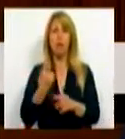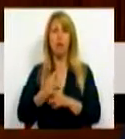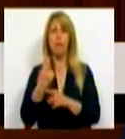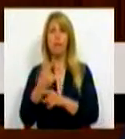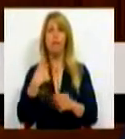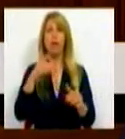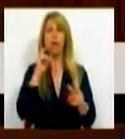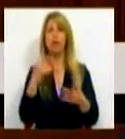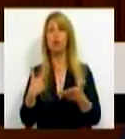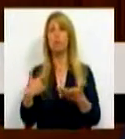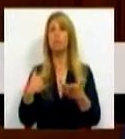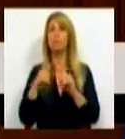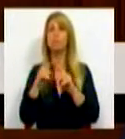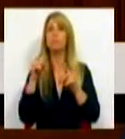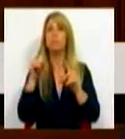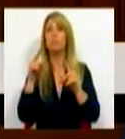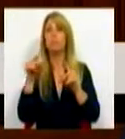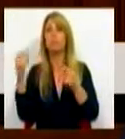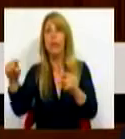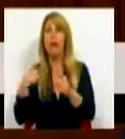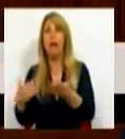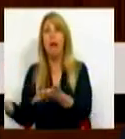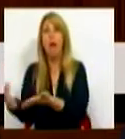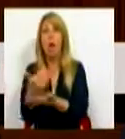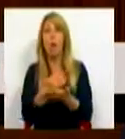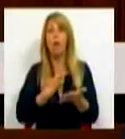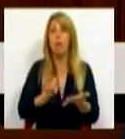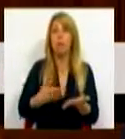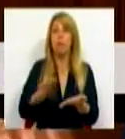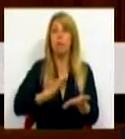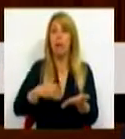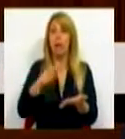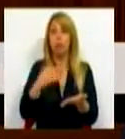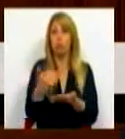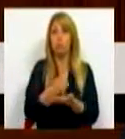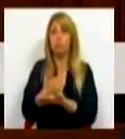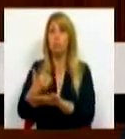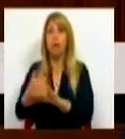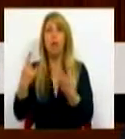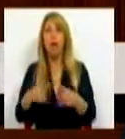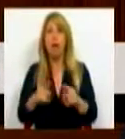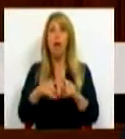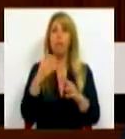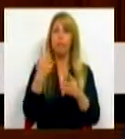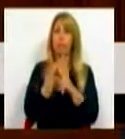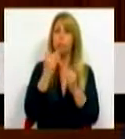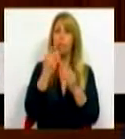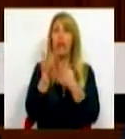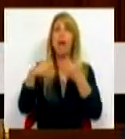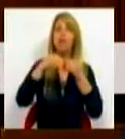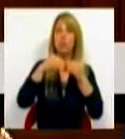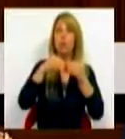dados. No fundo, havia desafios adicionais em relação à agregação desses dados,